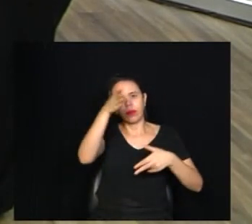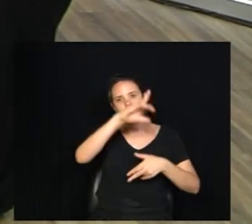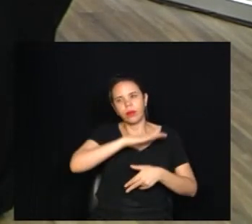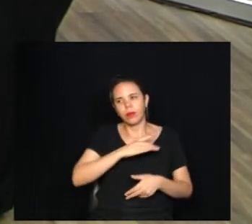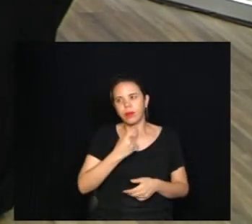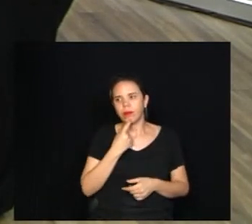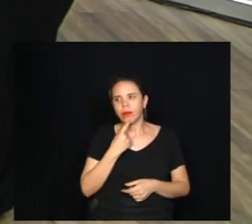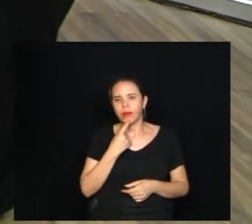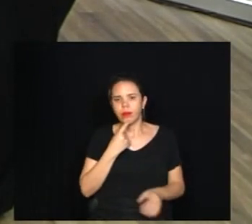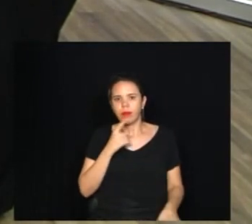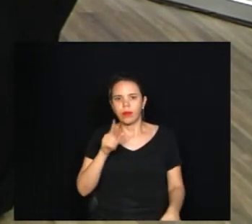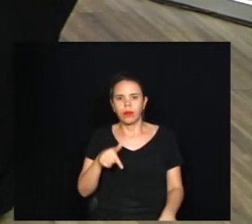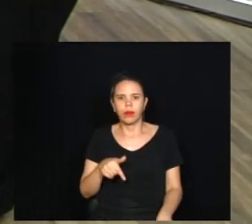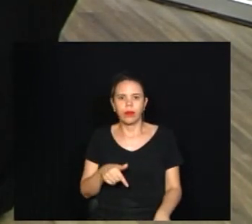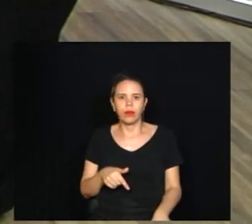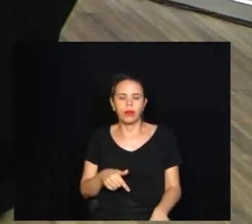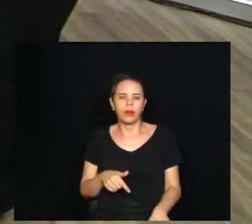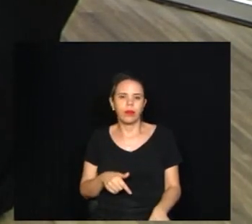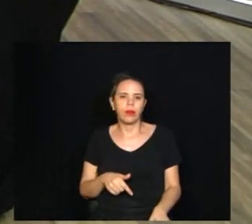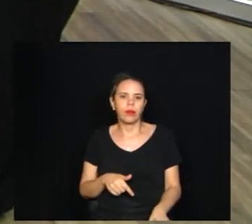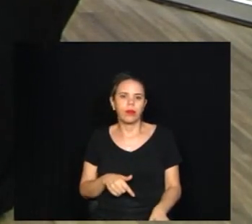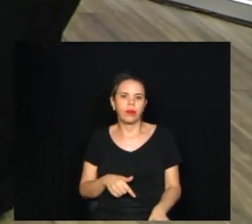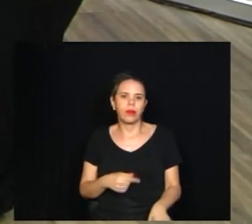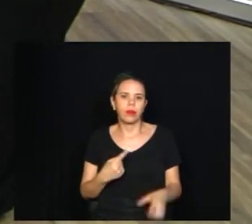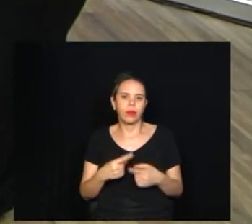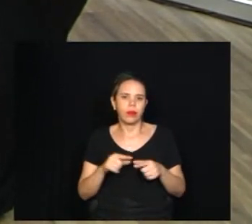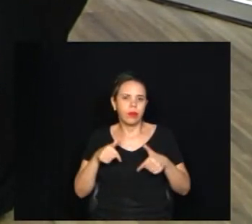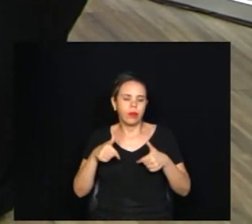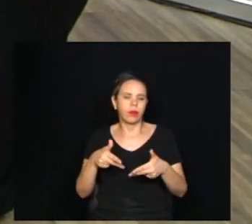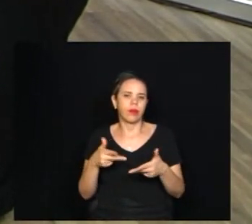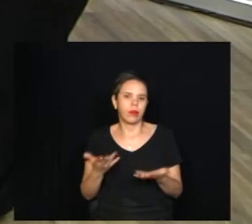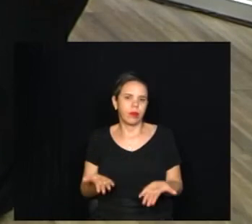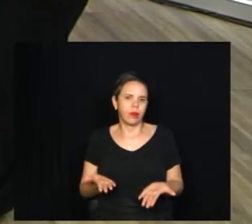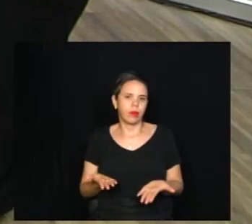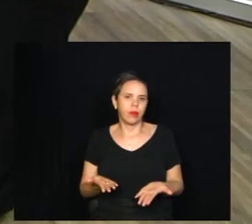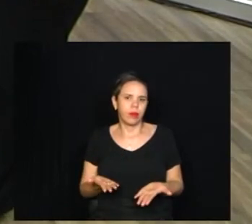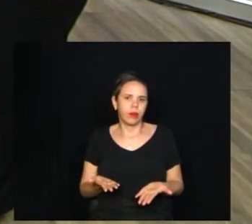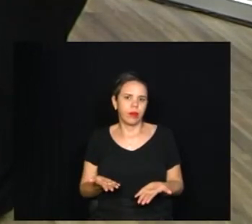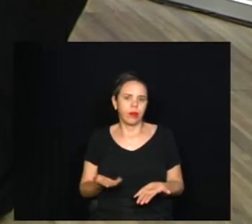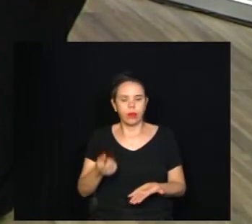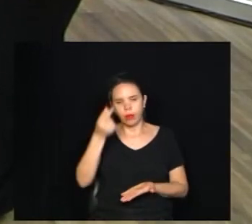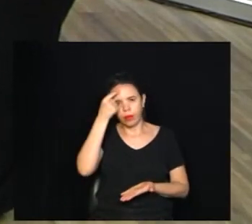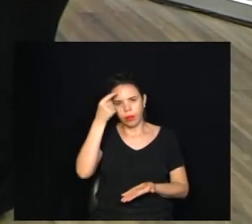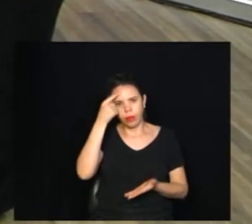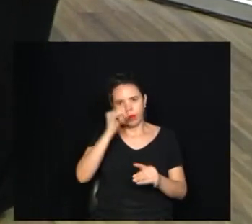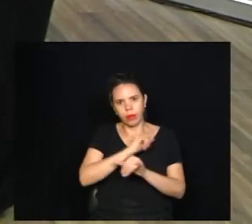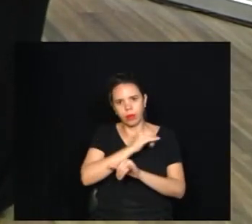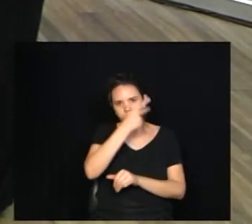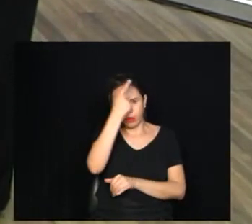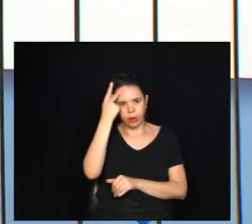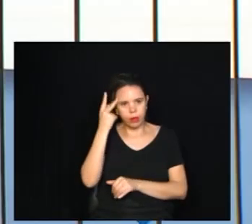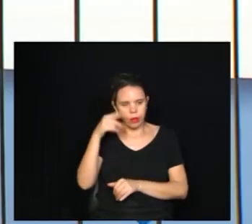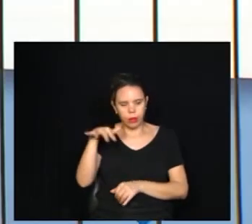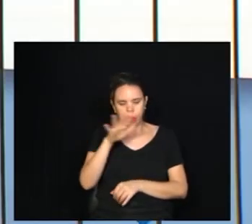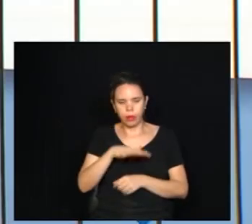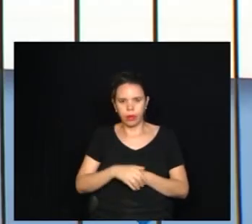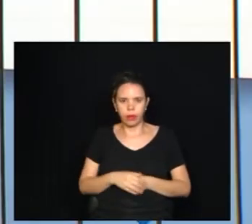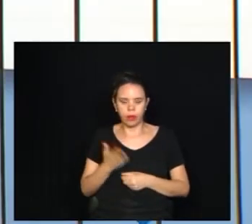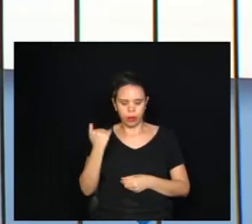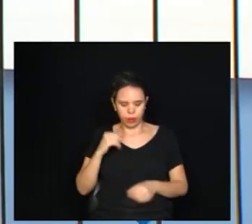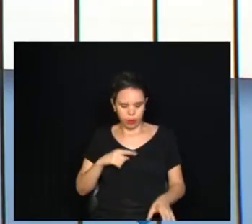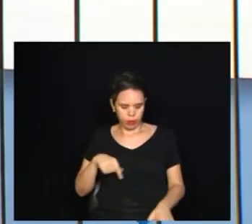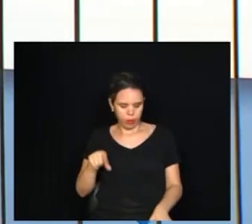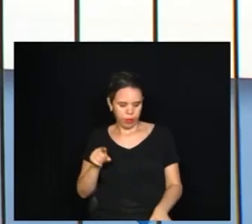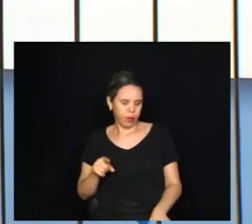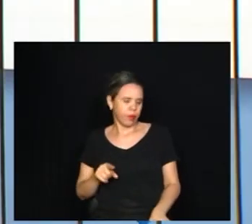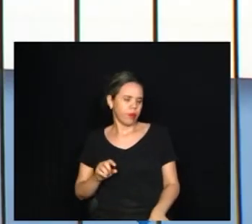de Campinas. Justamente porque uma dessas ações é para conscientizar as pessoas. Sabe quando você vai